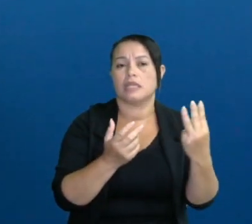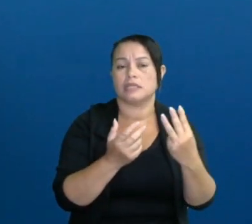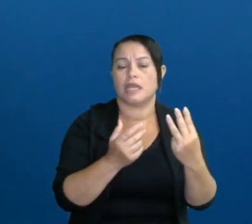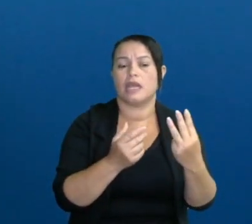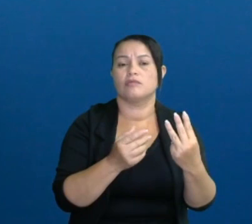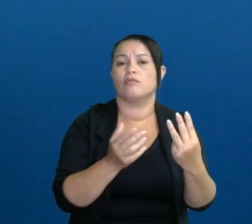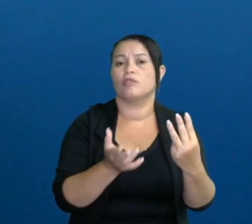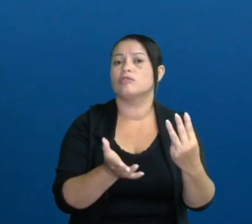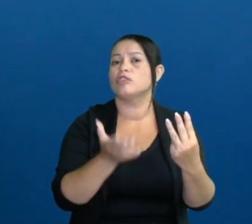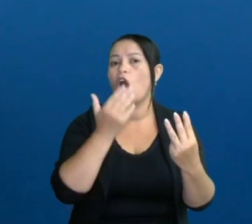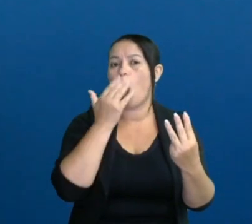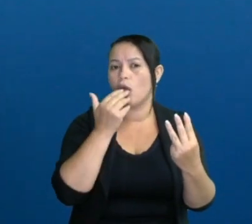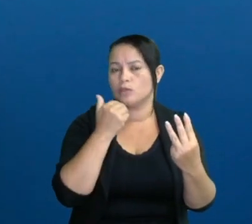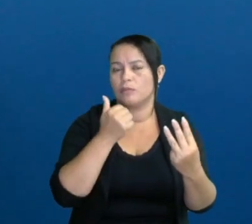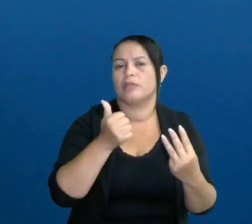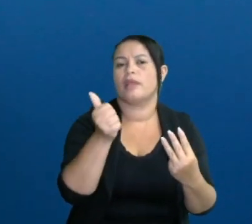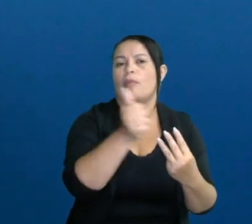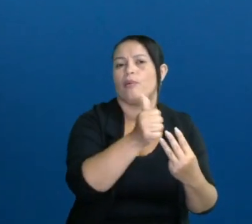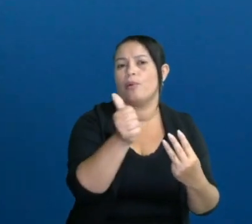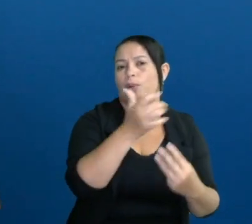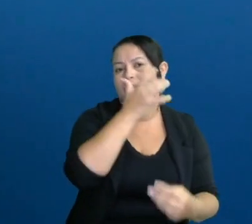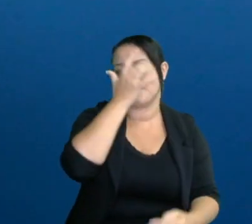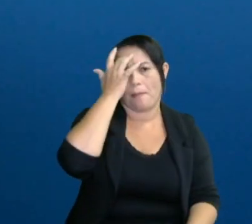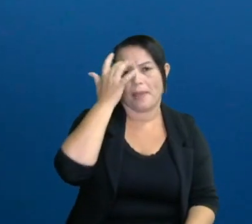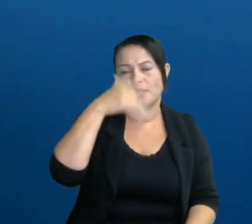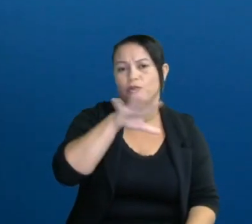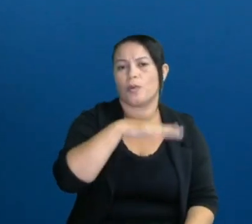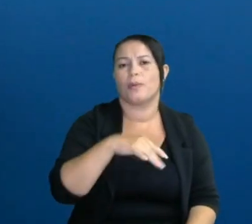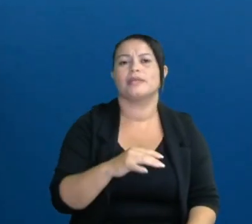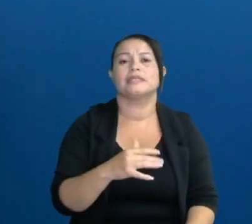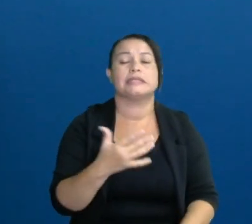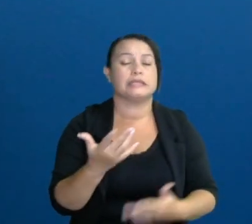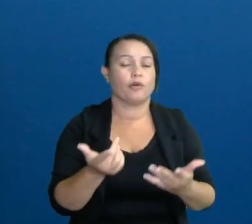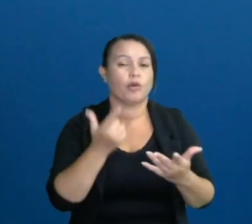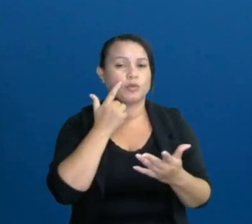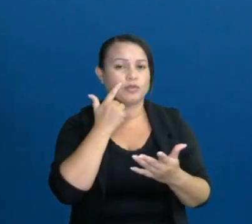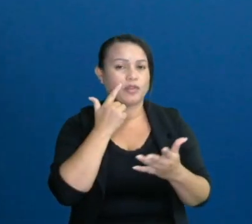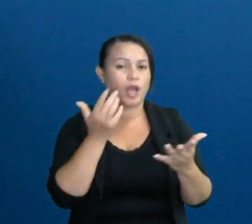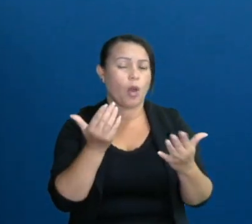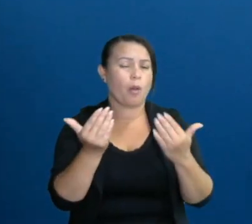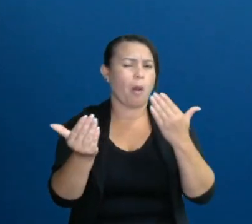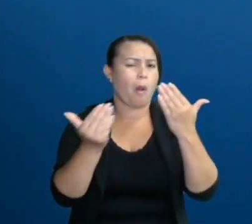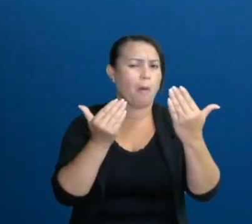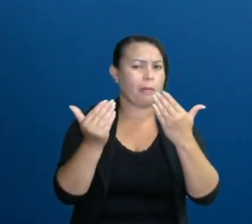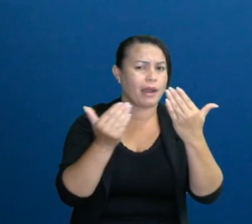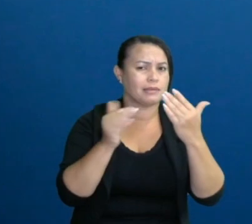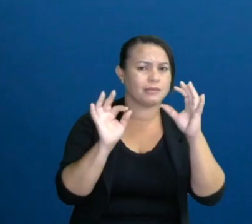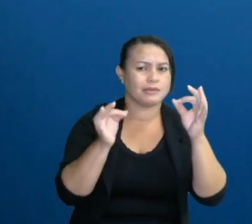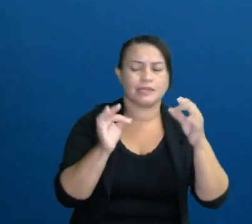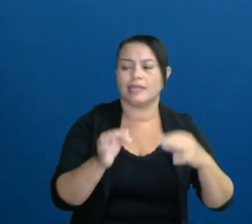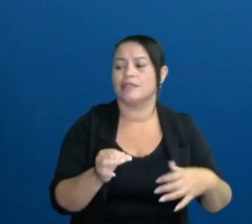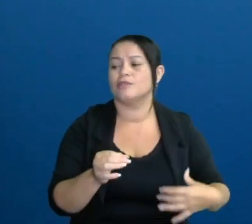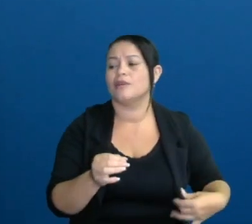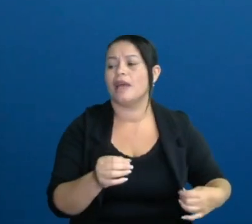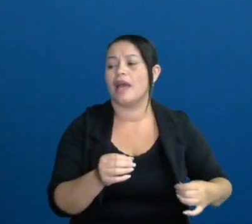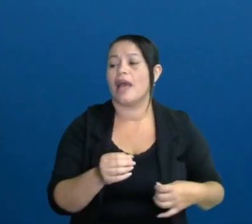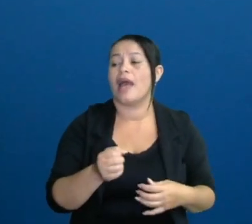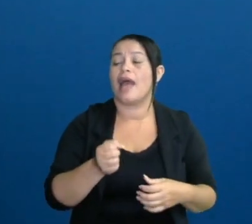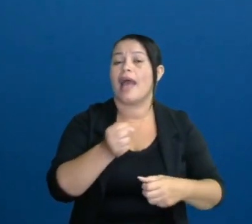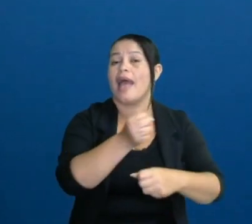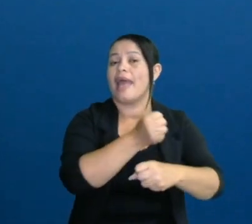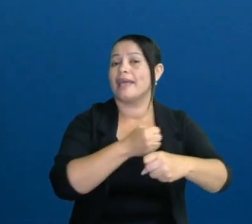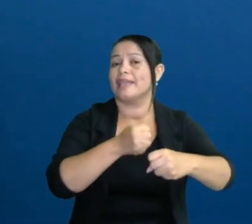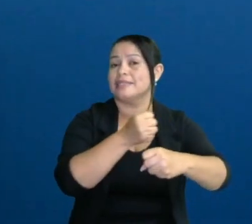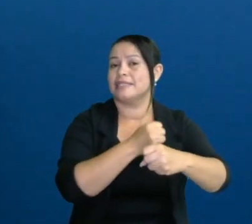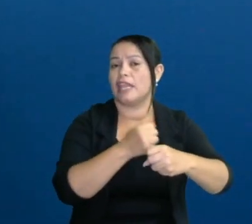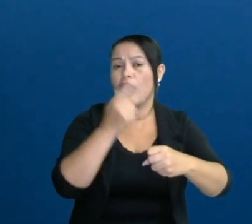consumida por 11 pessoas. Então, vamos fazer uma comparação aqui, certo? Receita